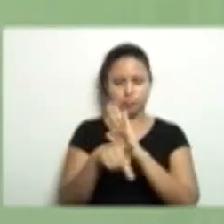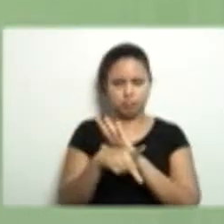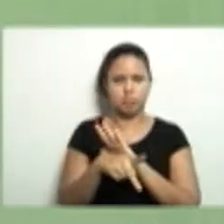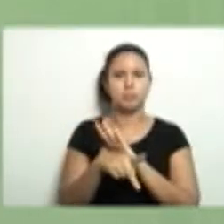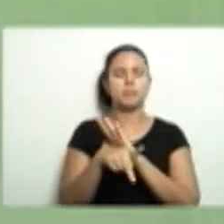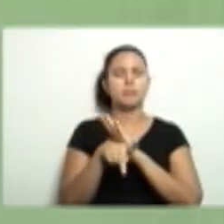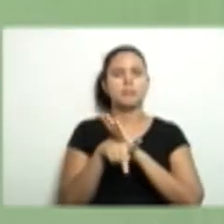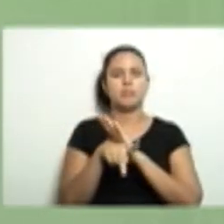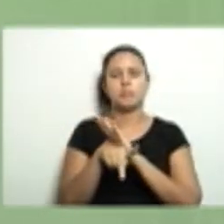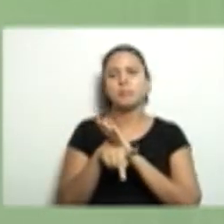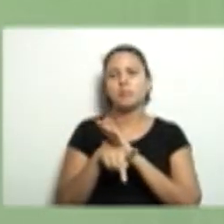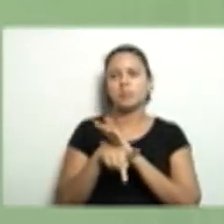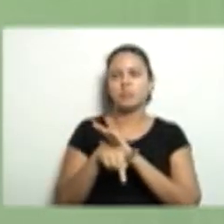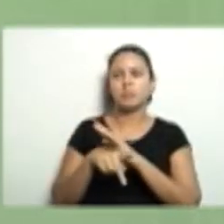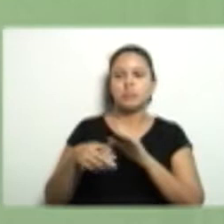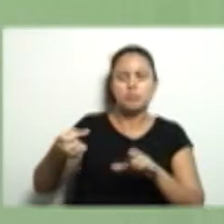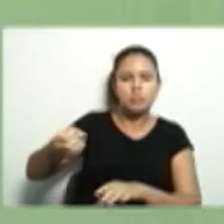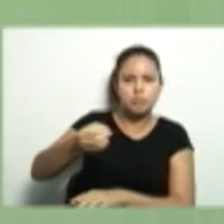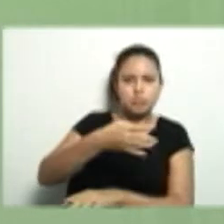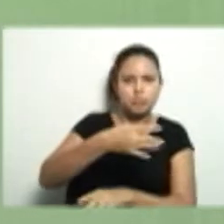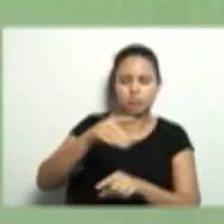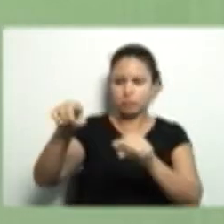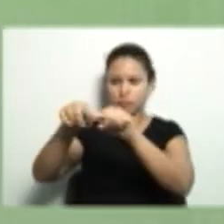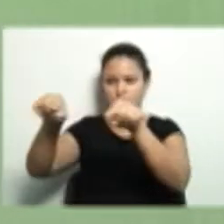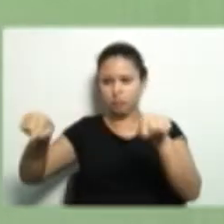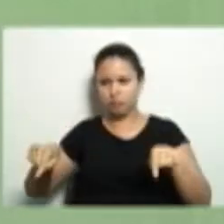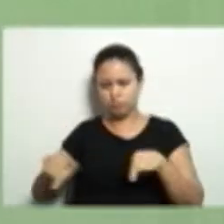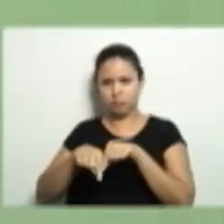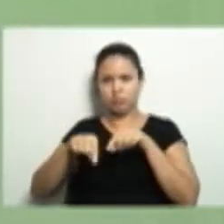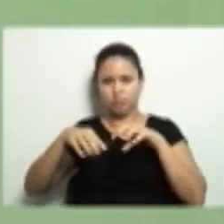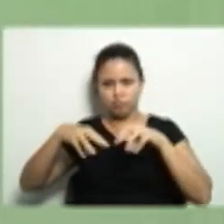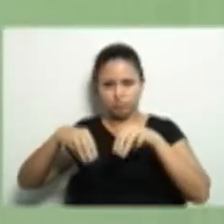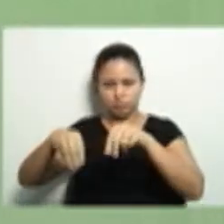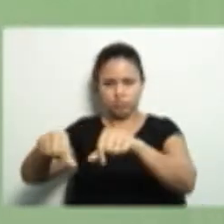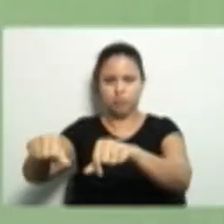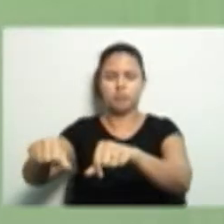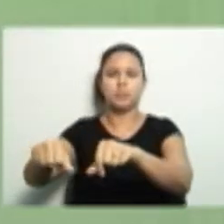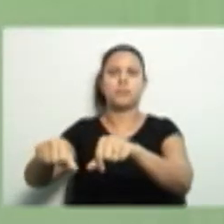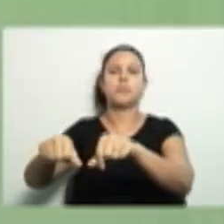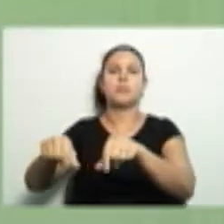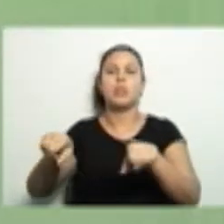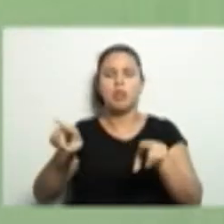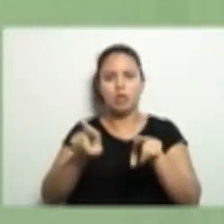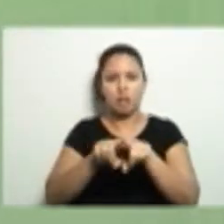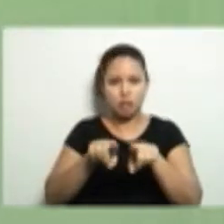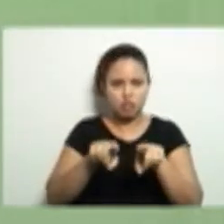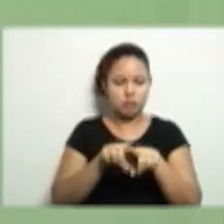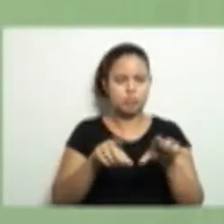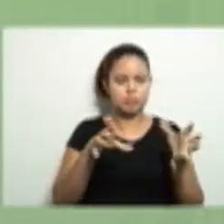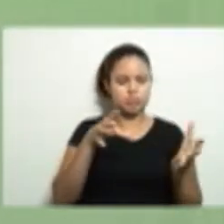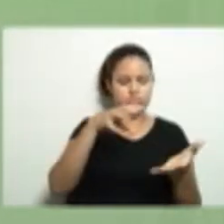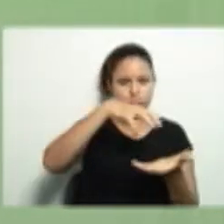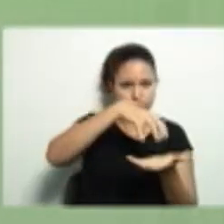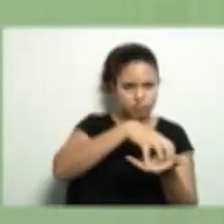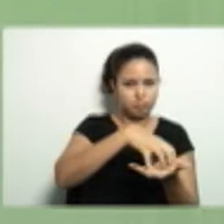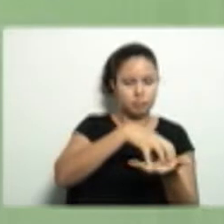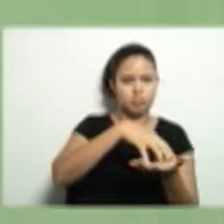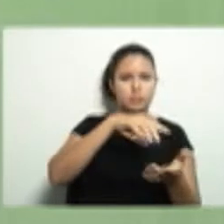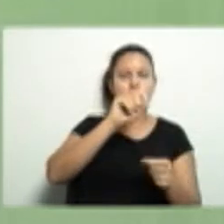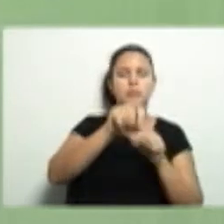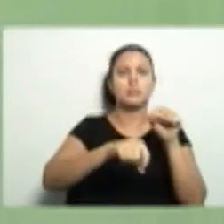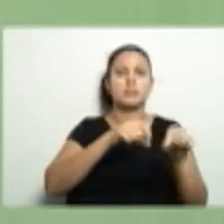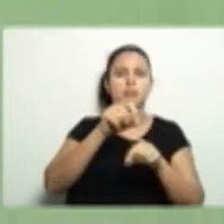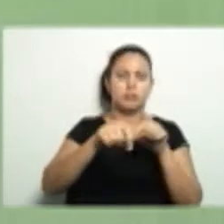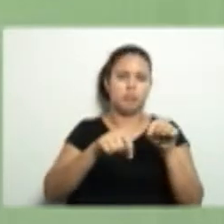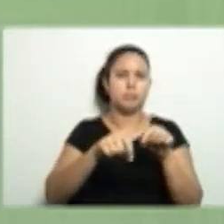O programa possui as mais baixas taxas de juros dos financiamentos rurais, além das menores taxas